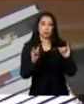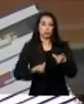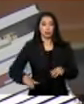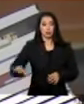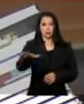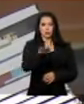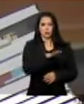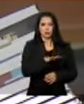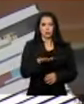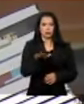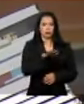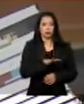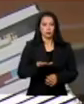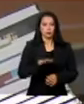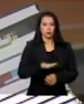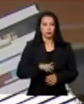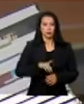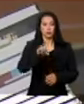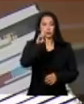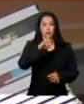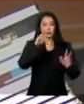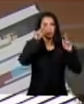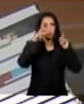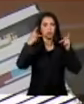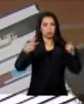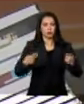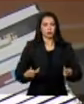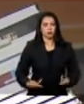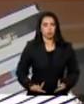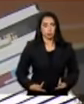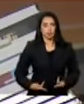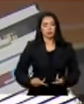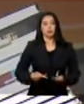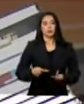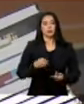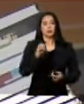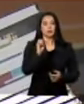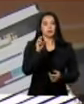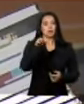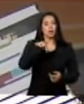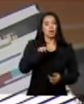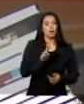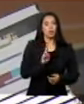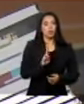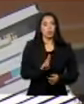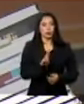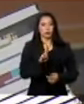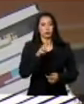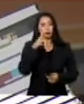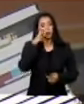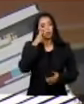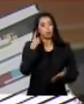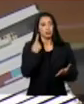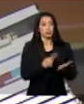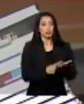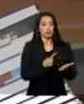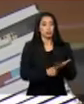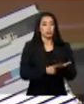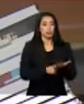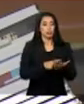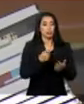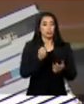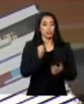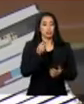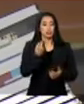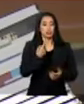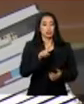Universal dos Direitos Humanos da Organização das Nações Unidas e no Pacto de São José da Costa